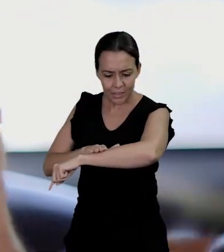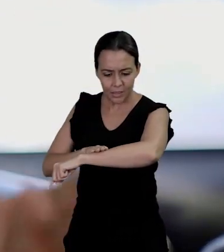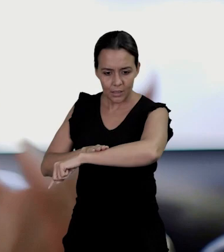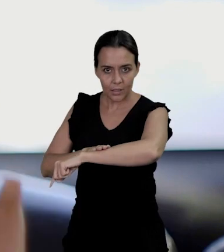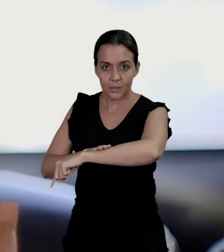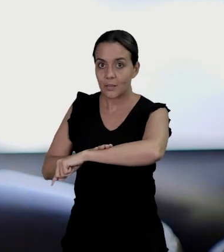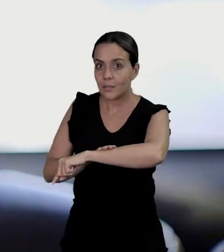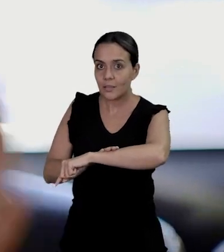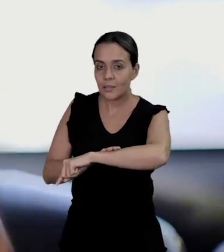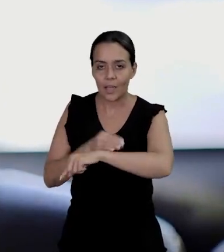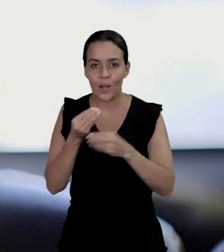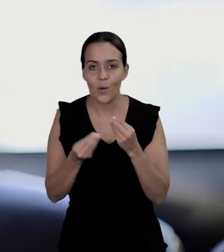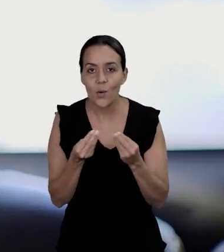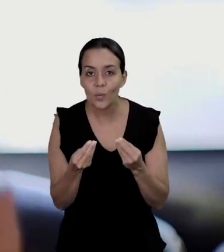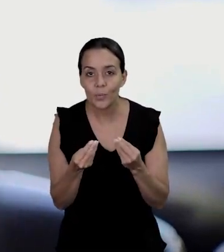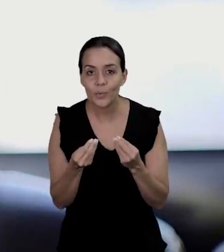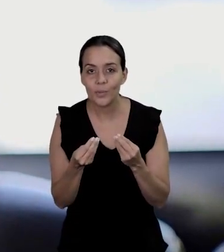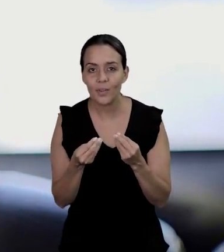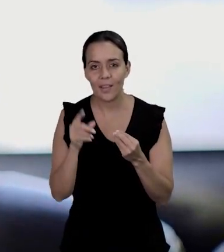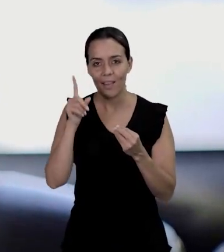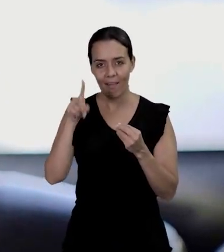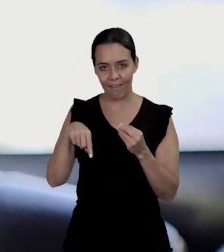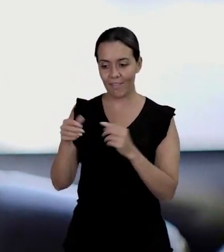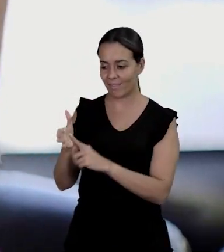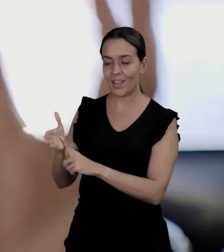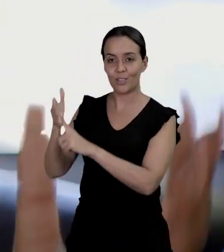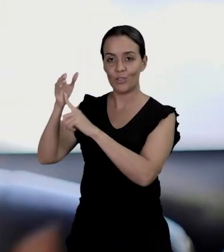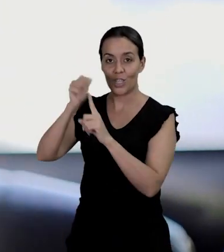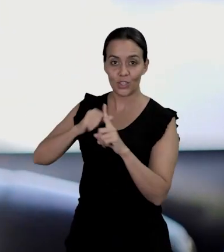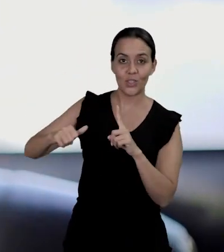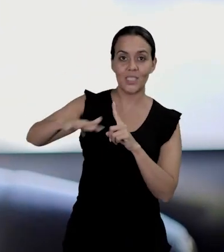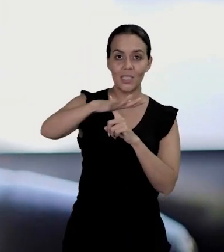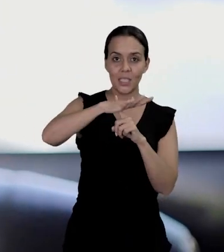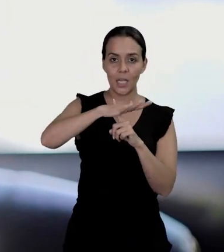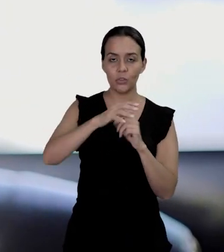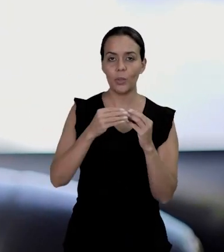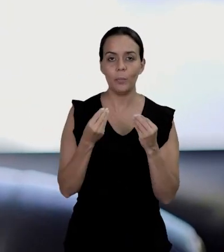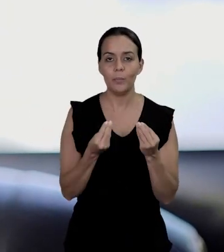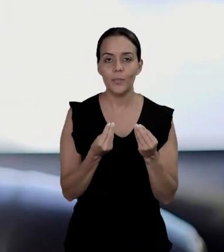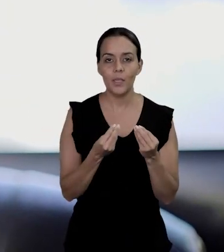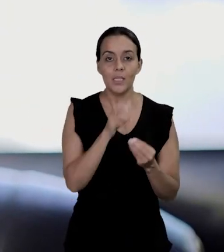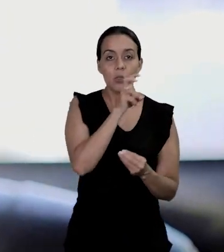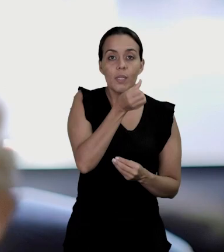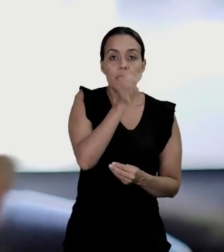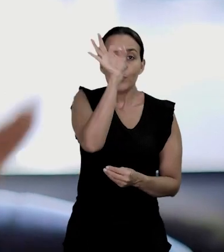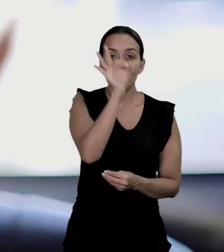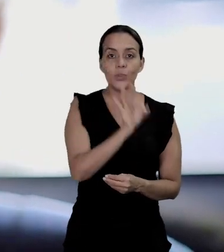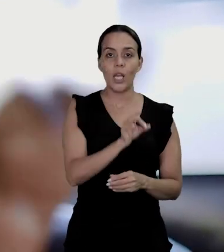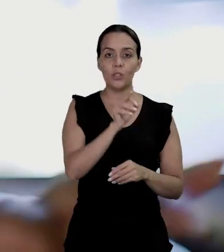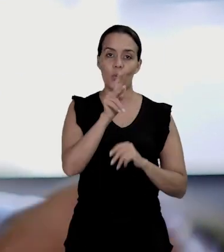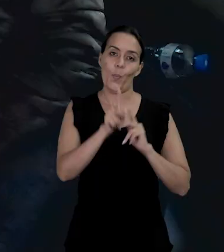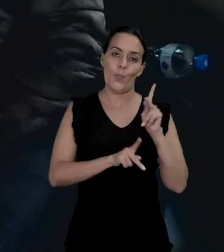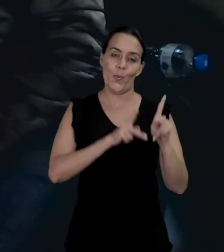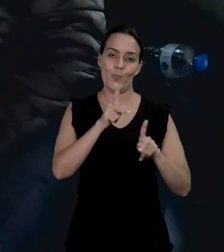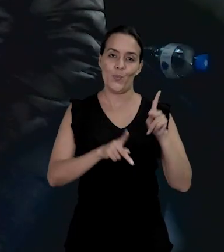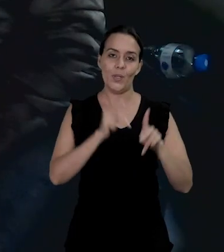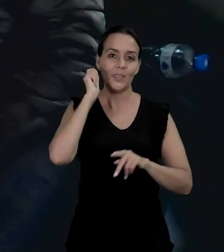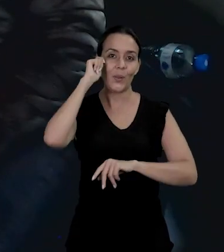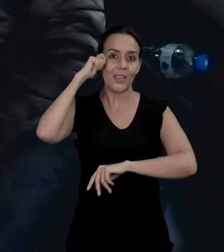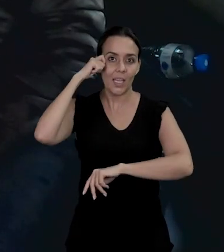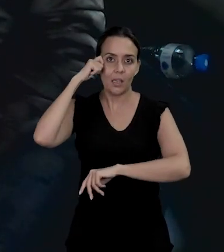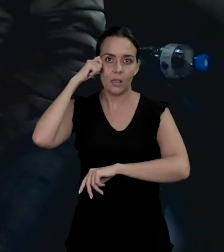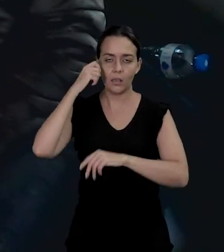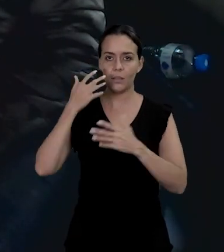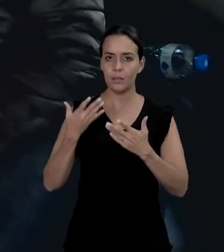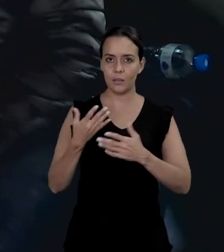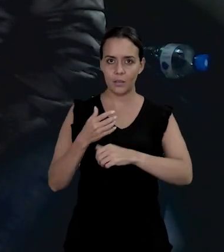mais 53% da população que é negra. Então assim, eu desenvolvo algo que é para a sociedade de forma geral, mas eu não pensei, eu não considerei metade. Você acha que quando a